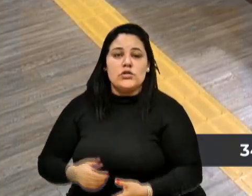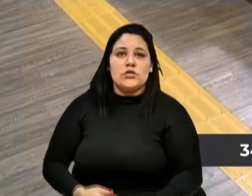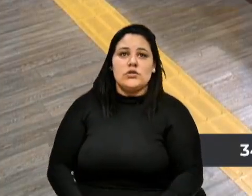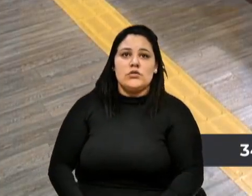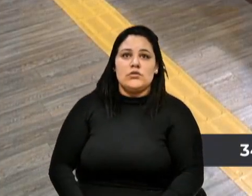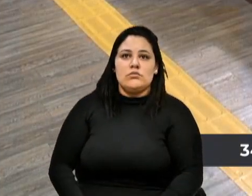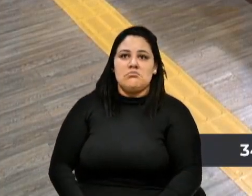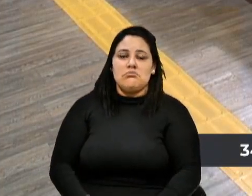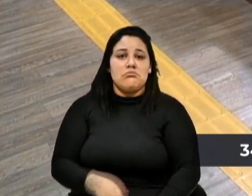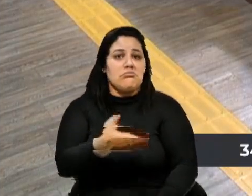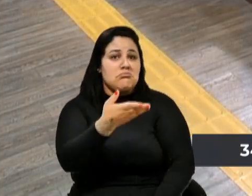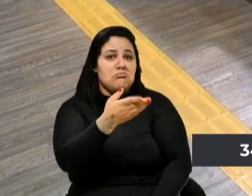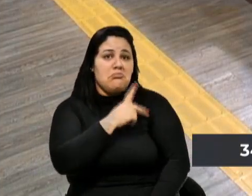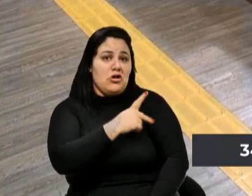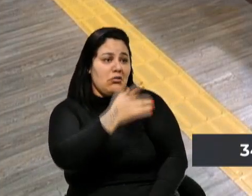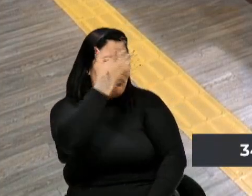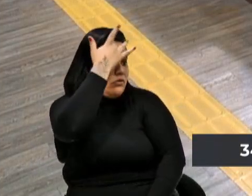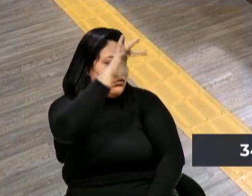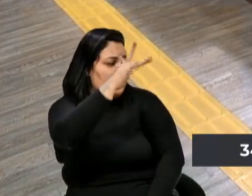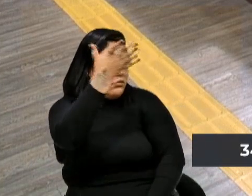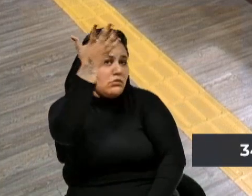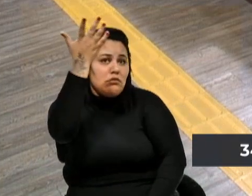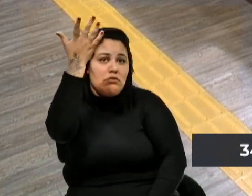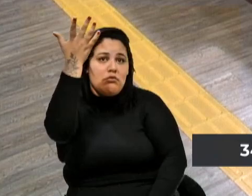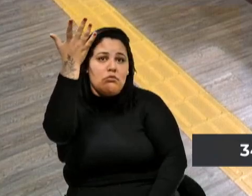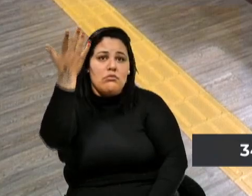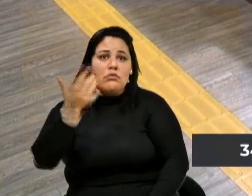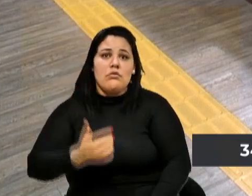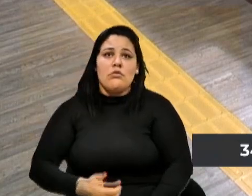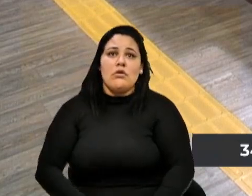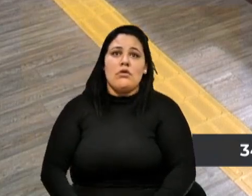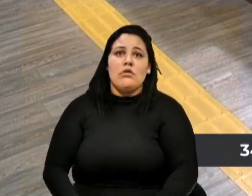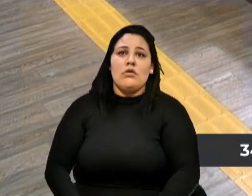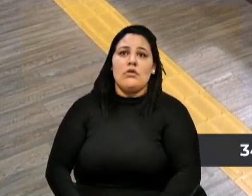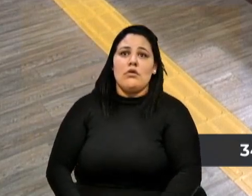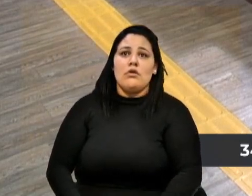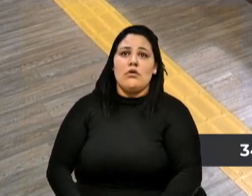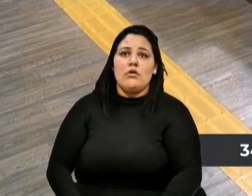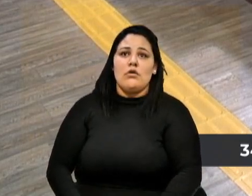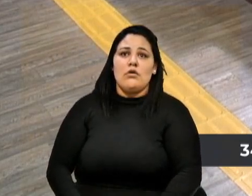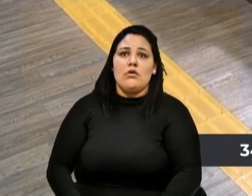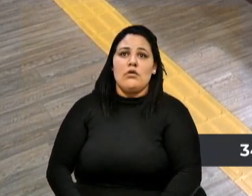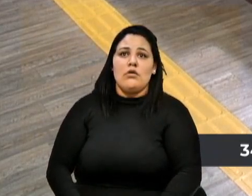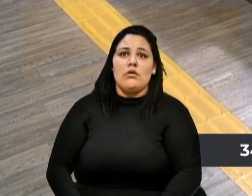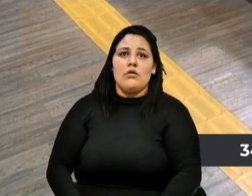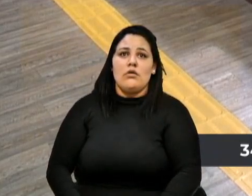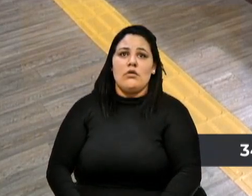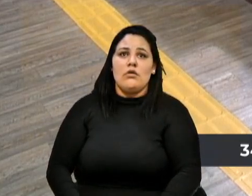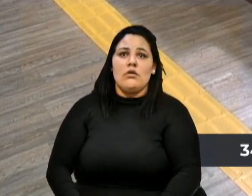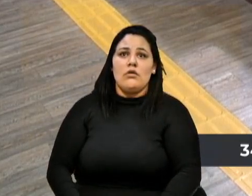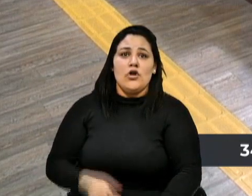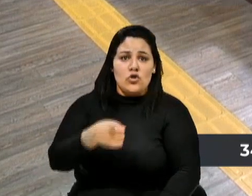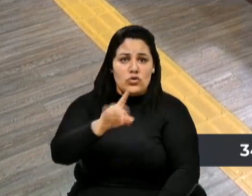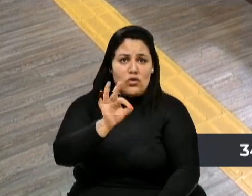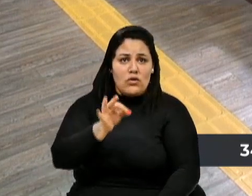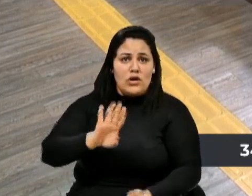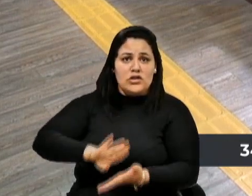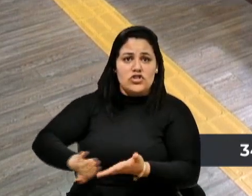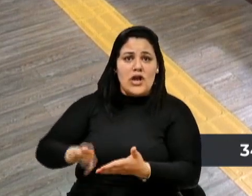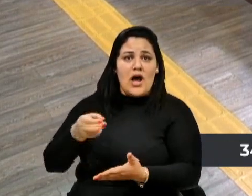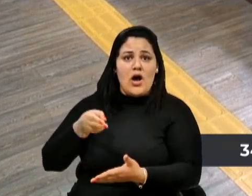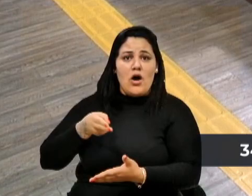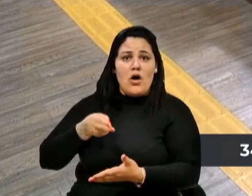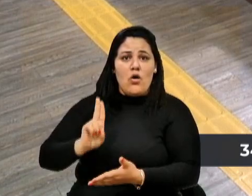o presidente, eu não sei. Não, o senhor retira dos anais. O senhor retira dos anais, concorda? Retirar ou permanece a